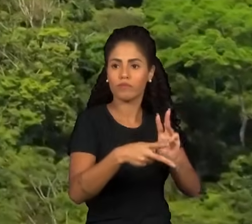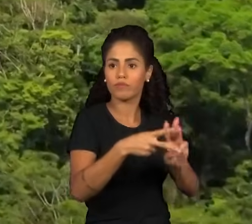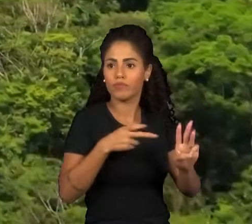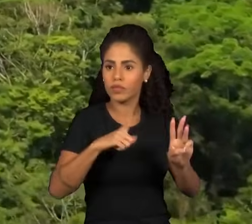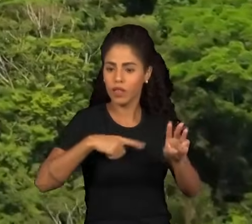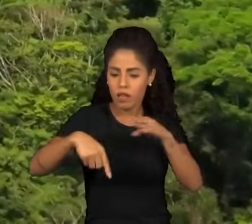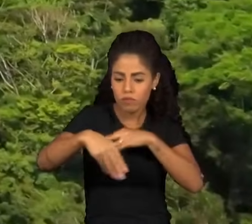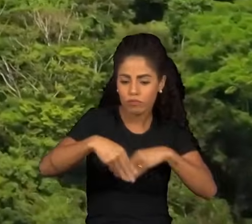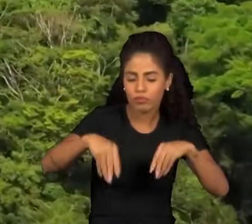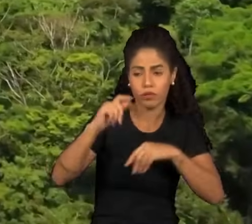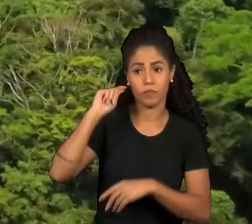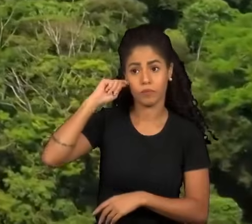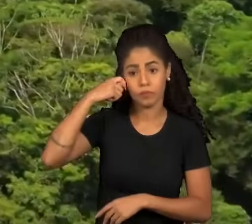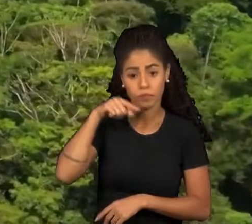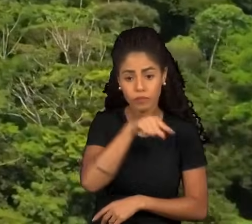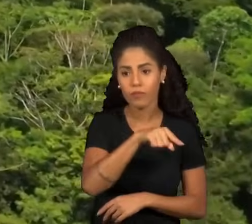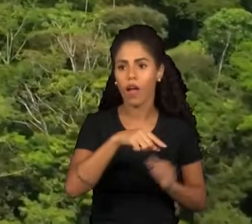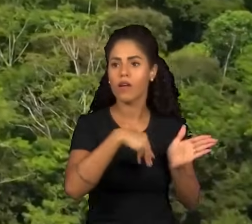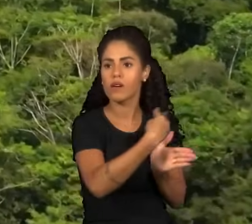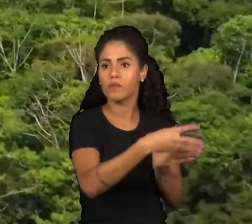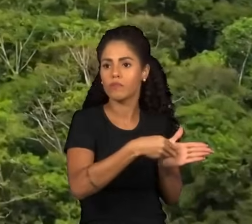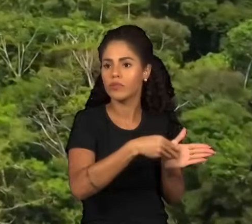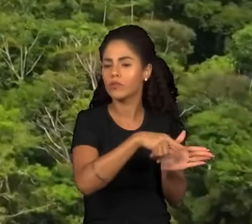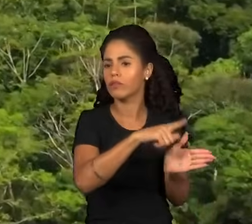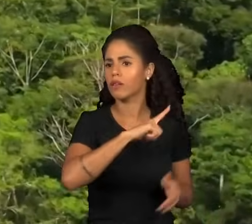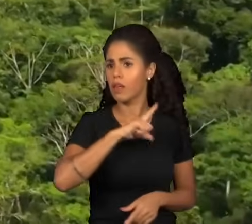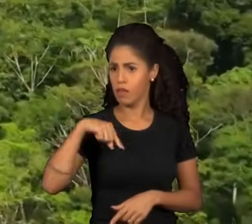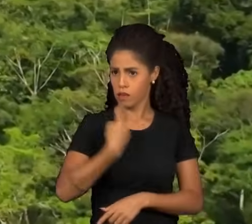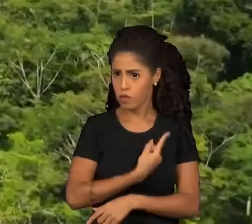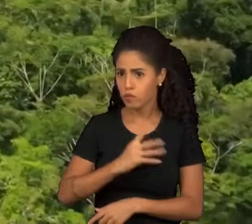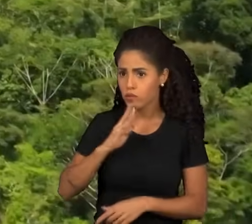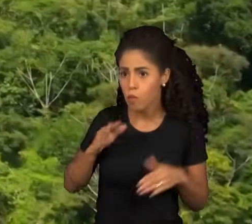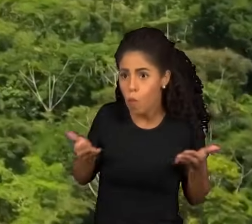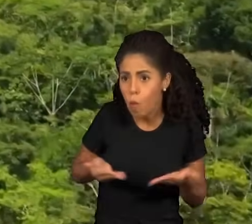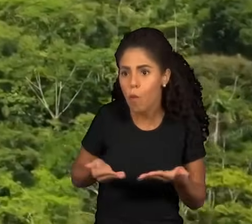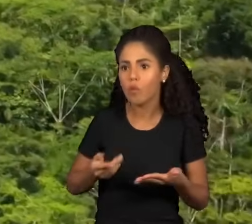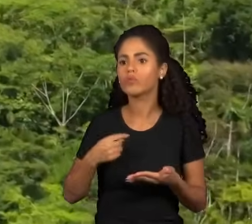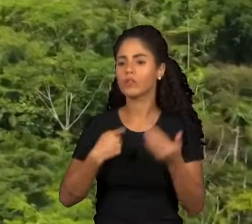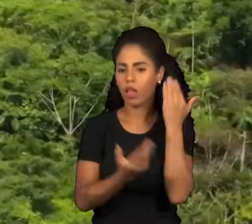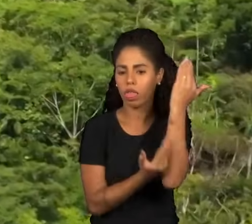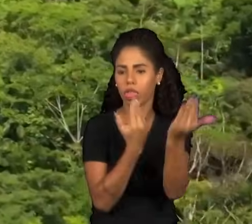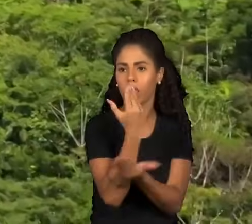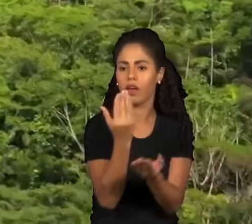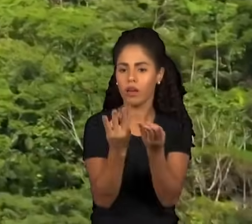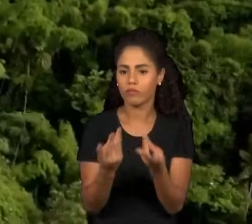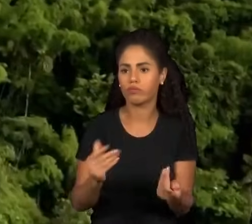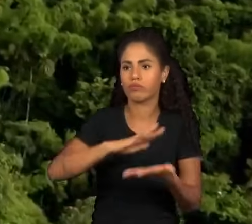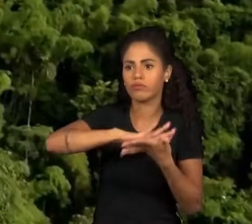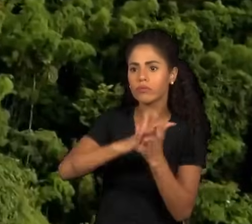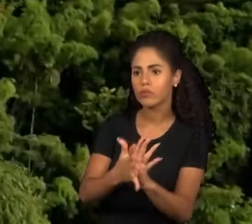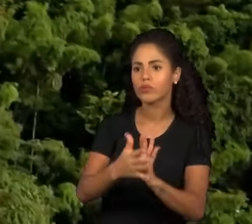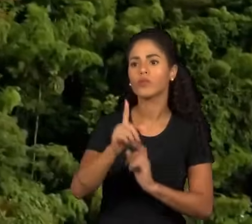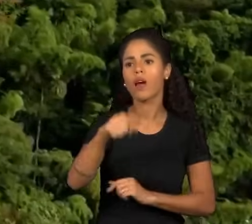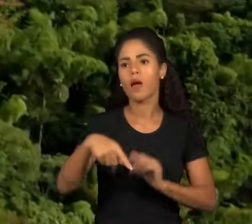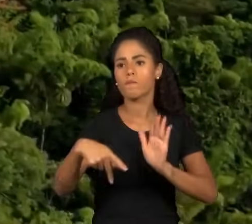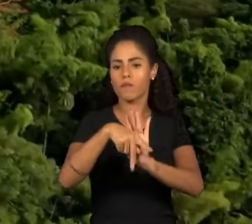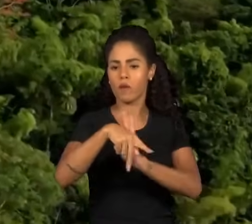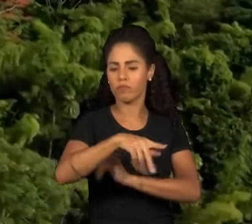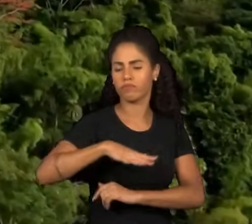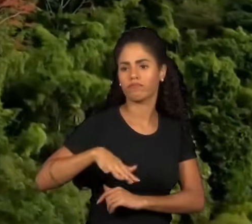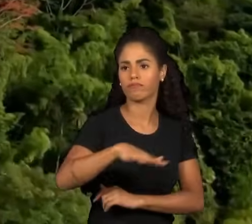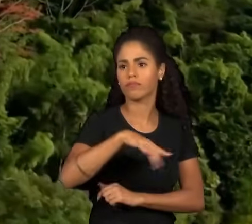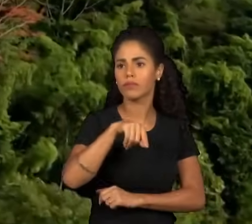que a gente tem de que a Amazônia, que a gente conhece hoje em dia, que está sendo destruída, ela é um produto da natureza, mas é um produto